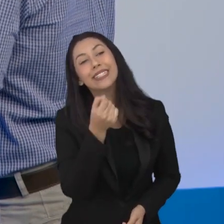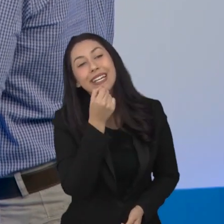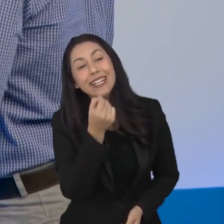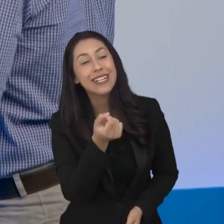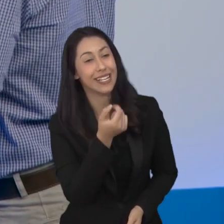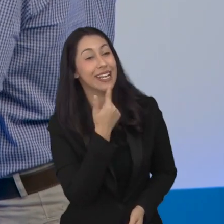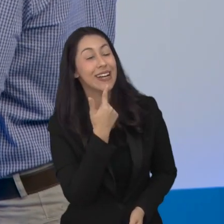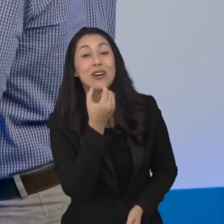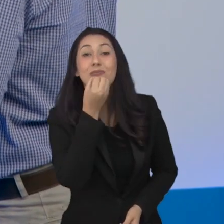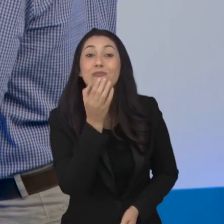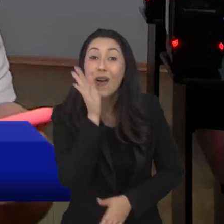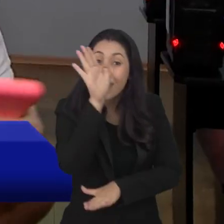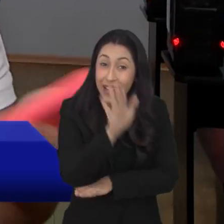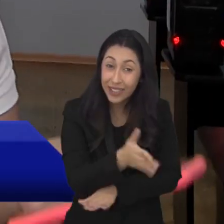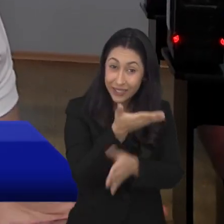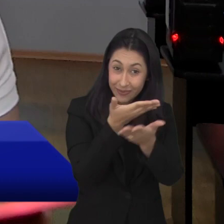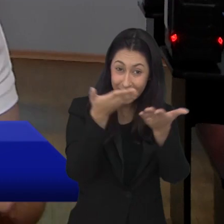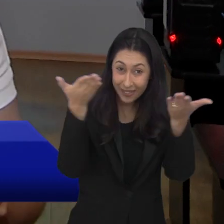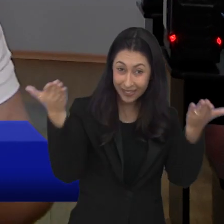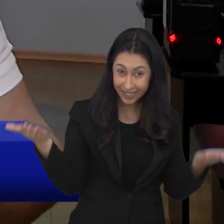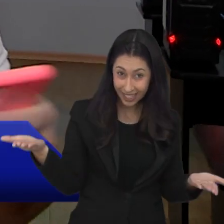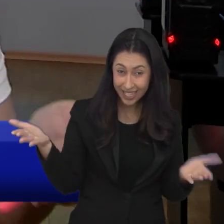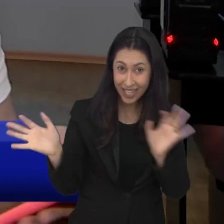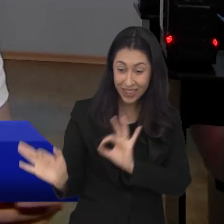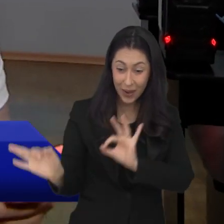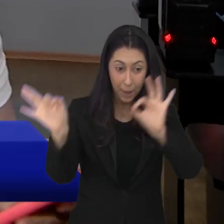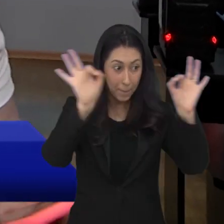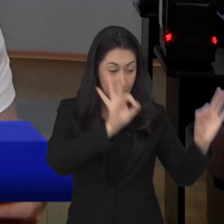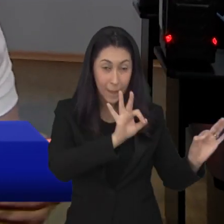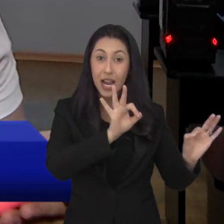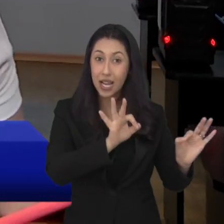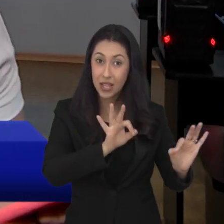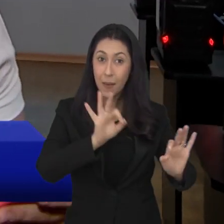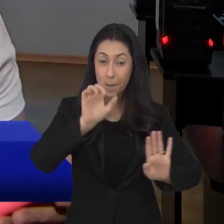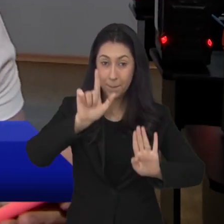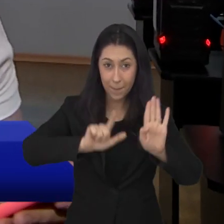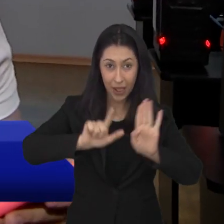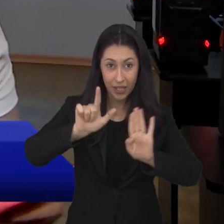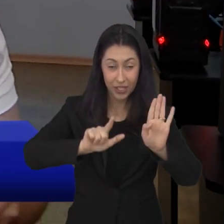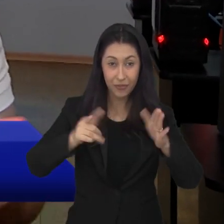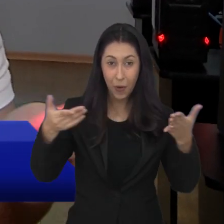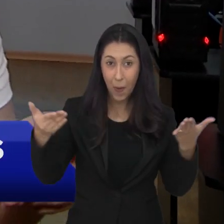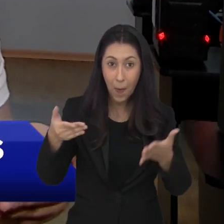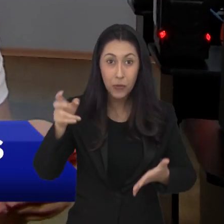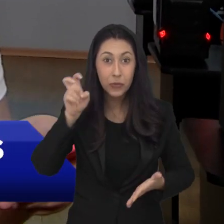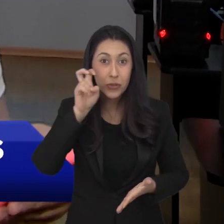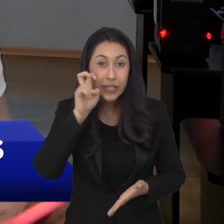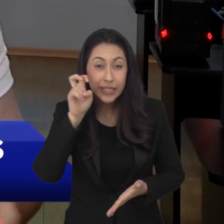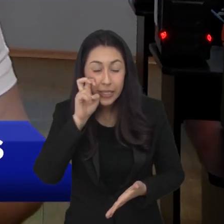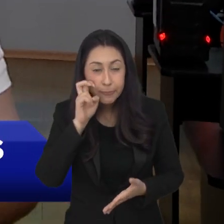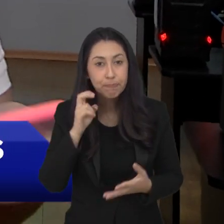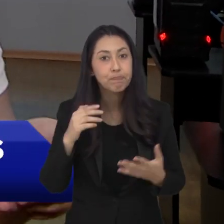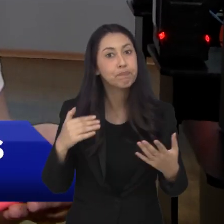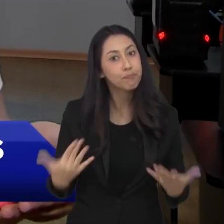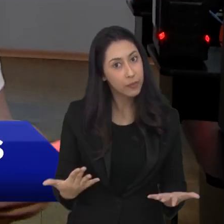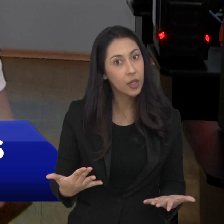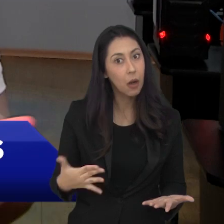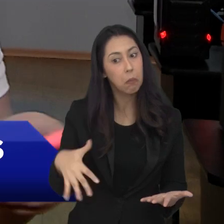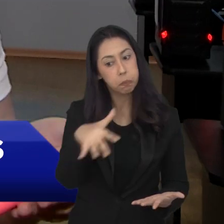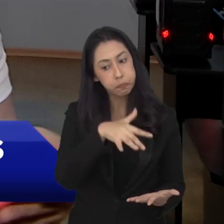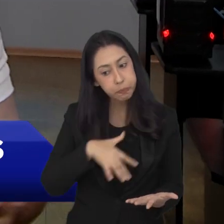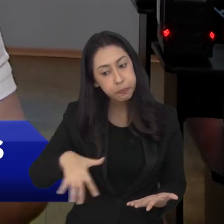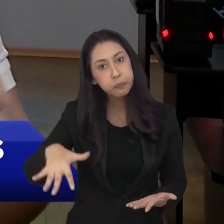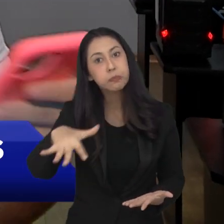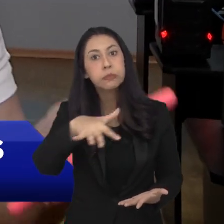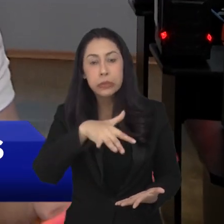É isso mesmo, Guerra. Bom, boa tarde para você, boa tarde para todo mundo que acompanha o Boletim Legislativo nessa quinta-feira. E como a gente viu, o